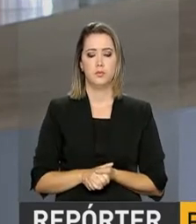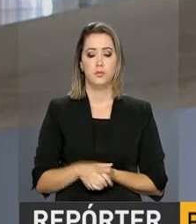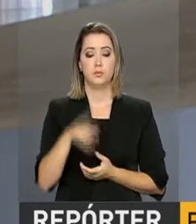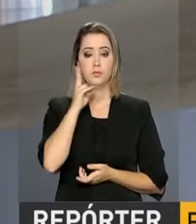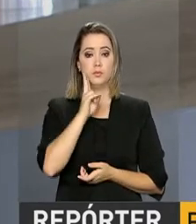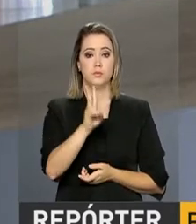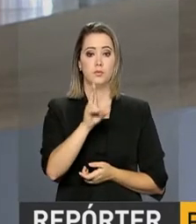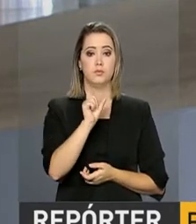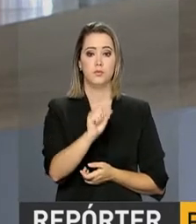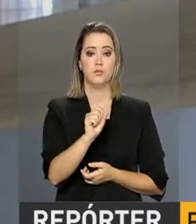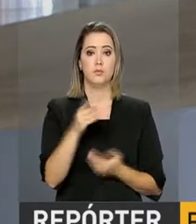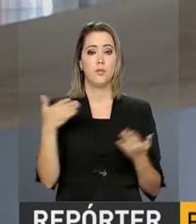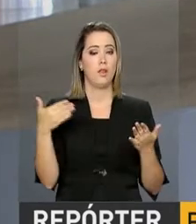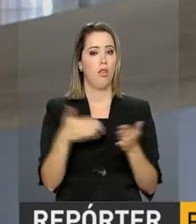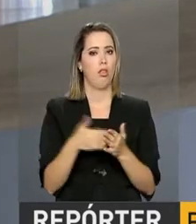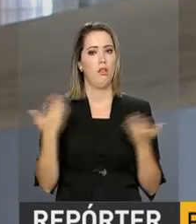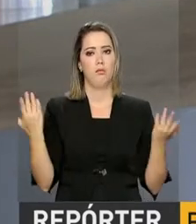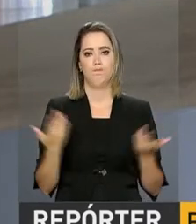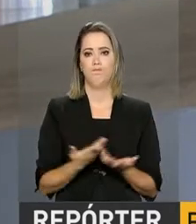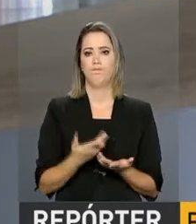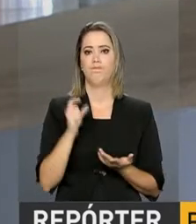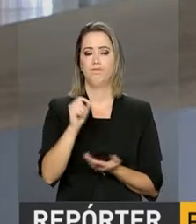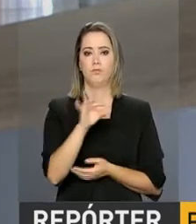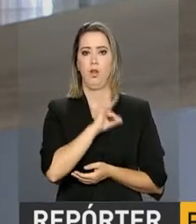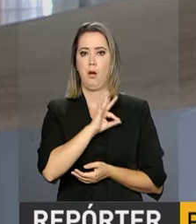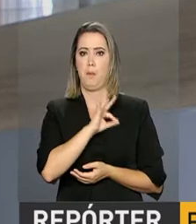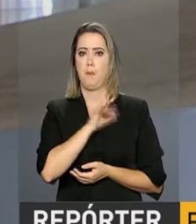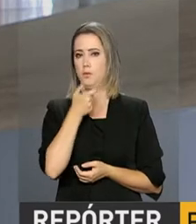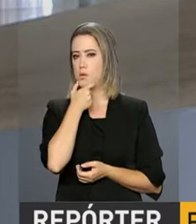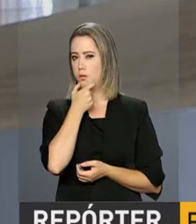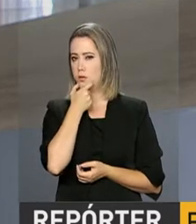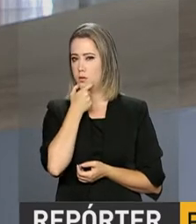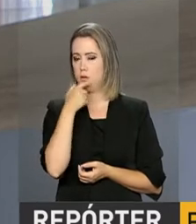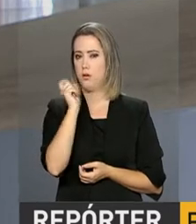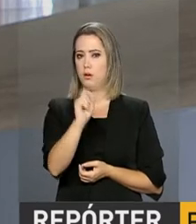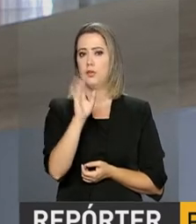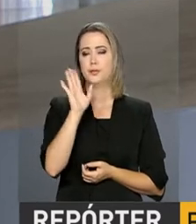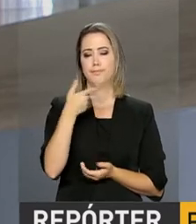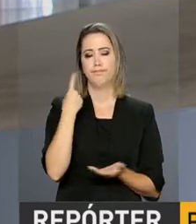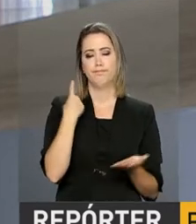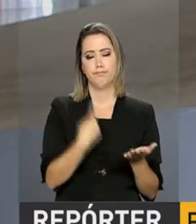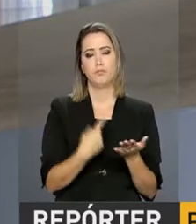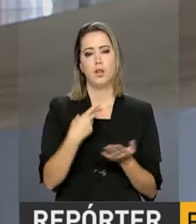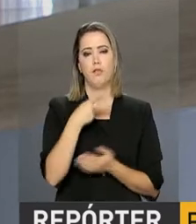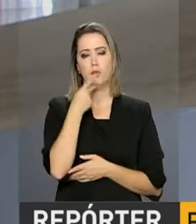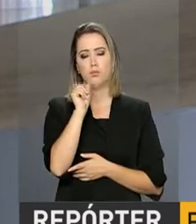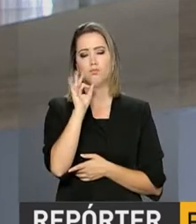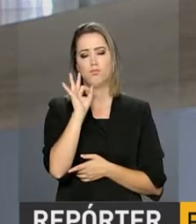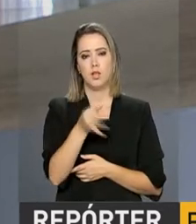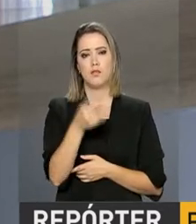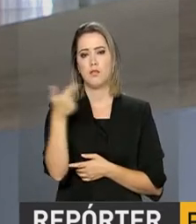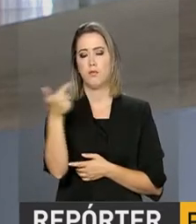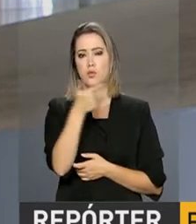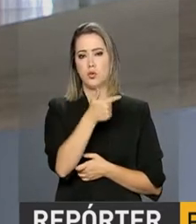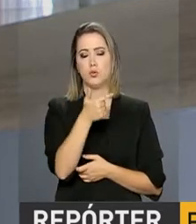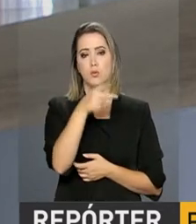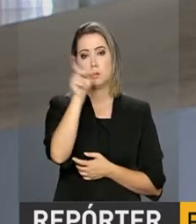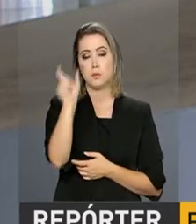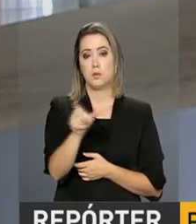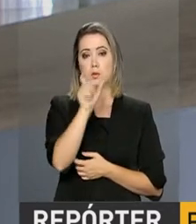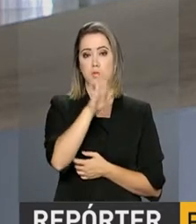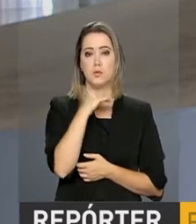olha o roberto até agora a polícia britânica já confirmou a morte de 22 pessoas além de